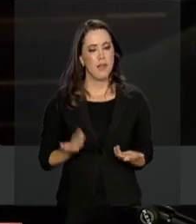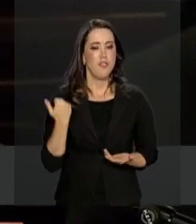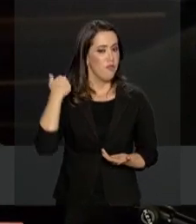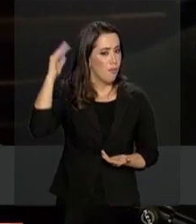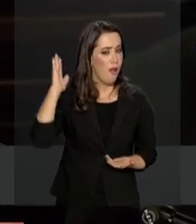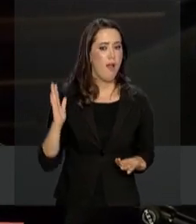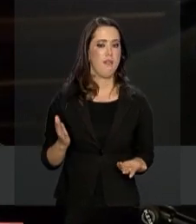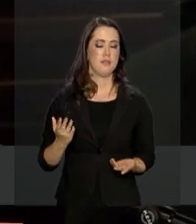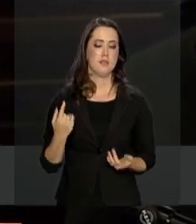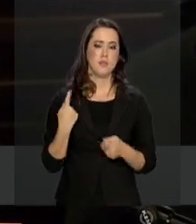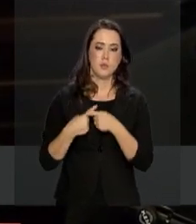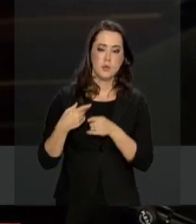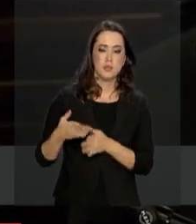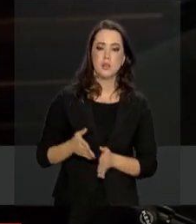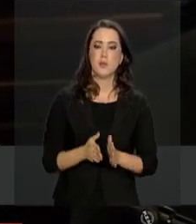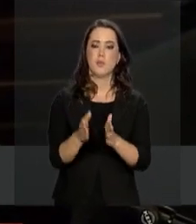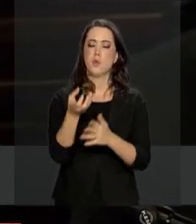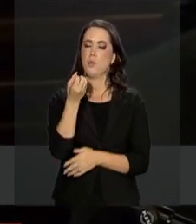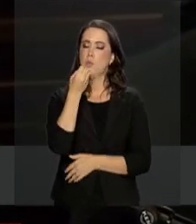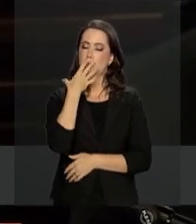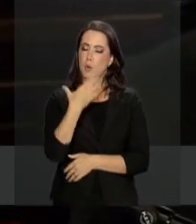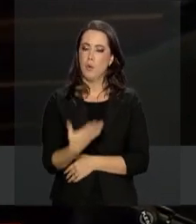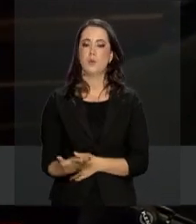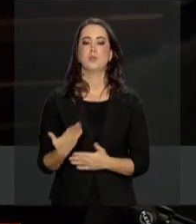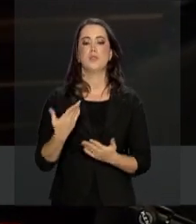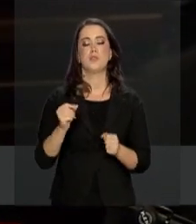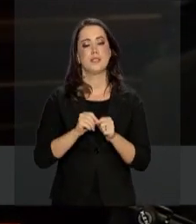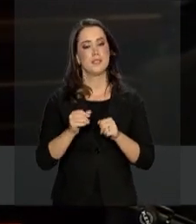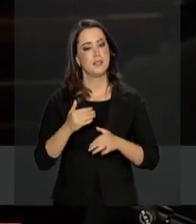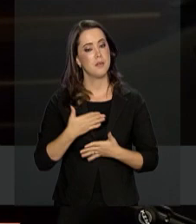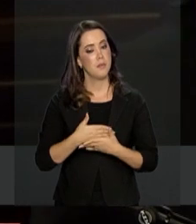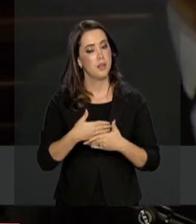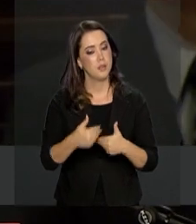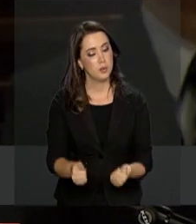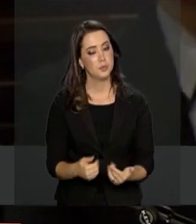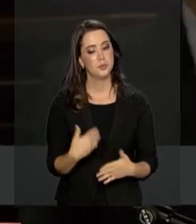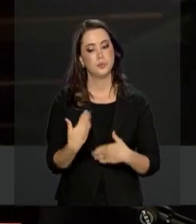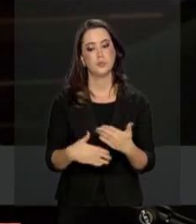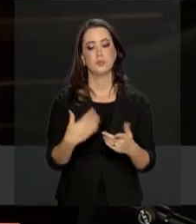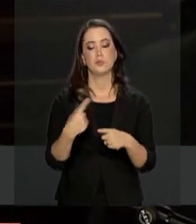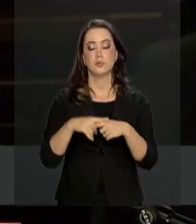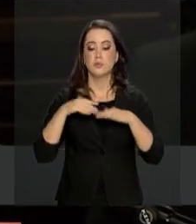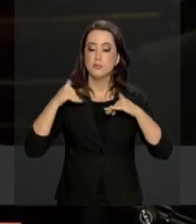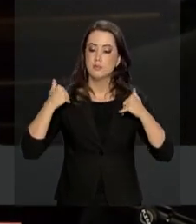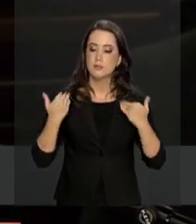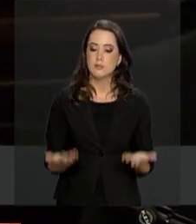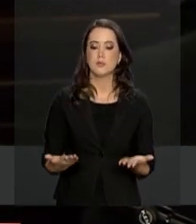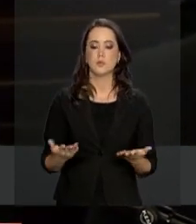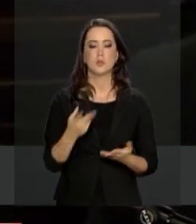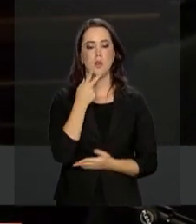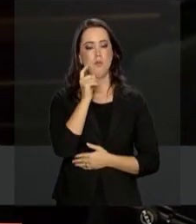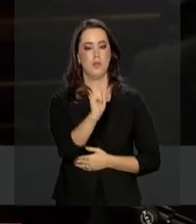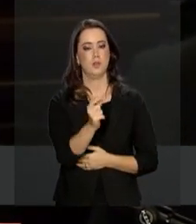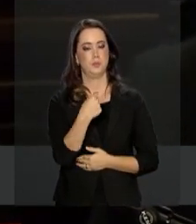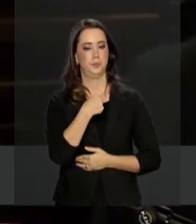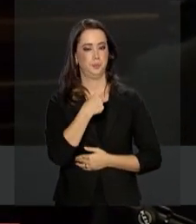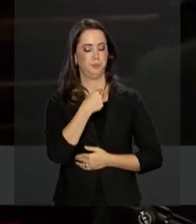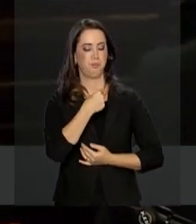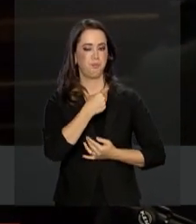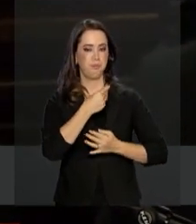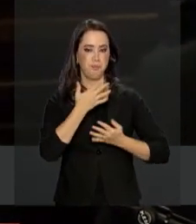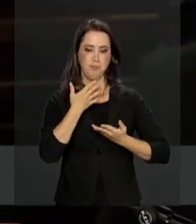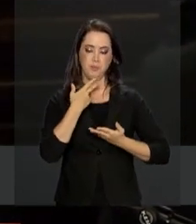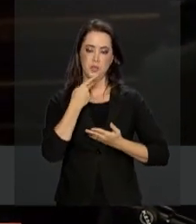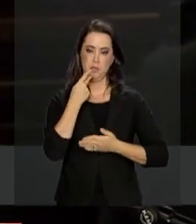a trilhar um bom caminho a produzir bons resultados etc então digo eu ao